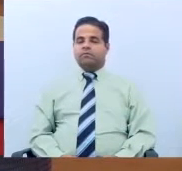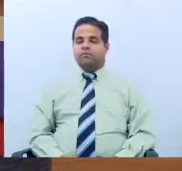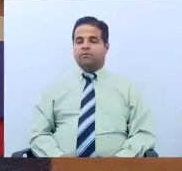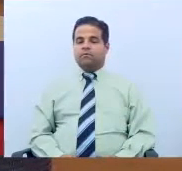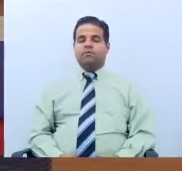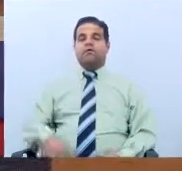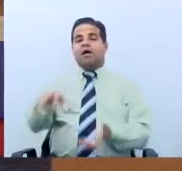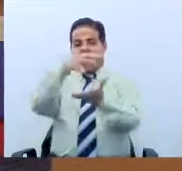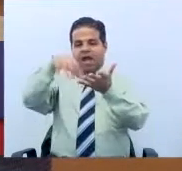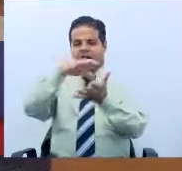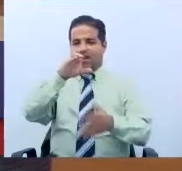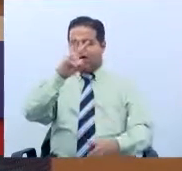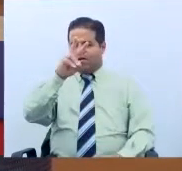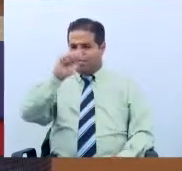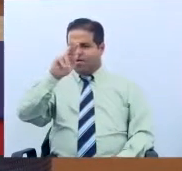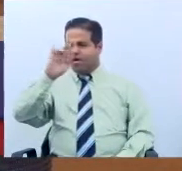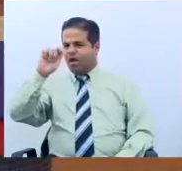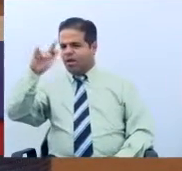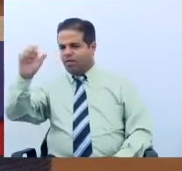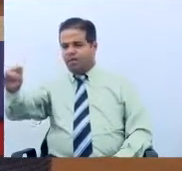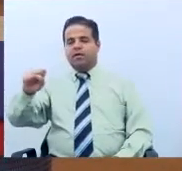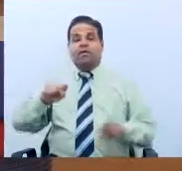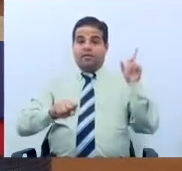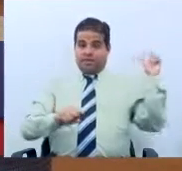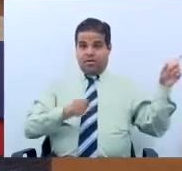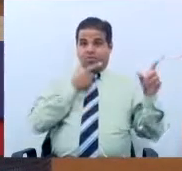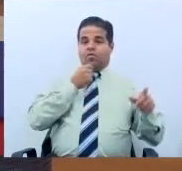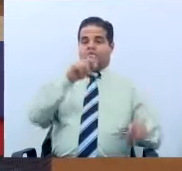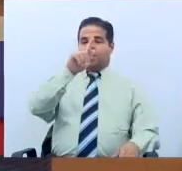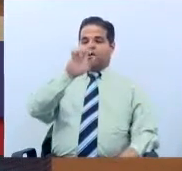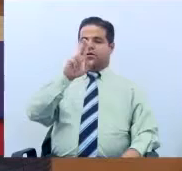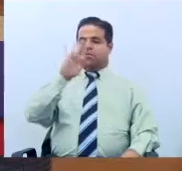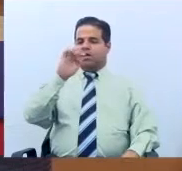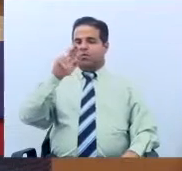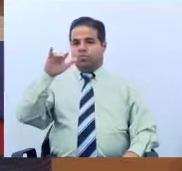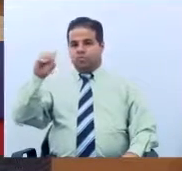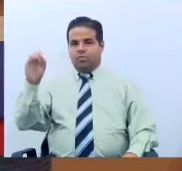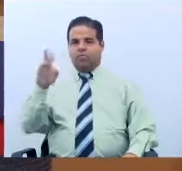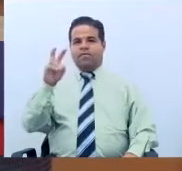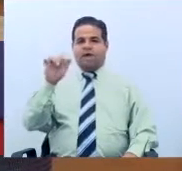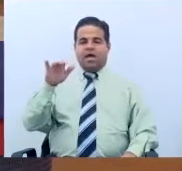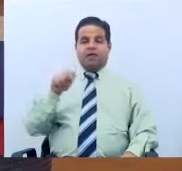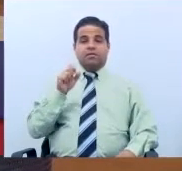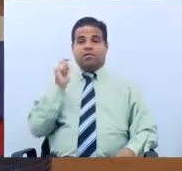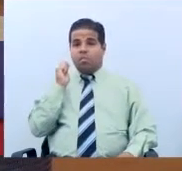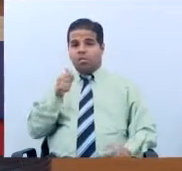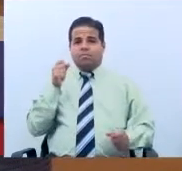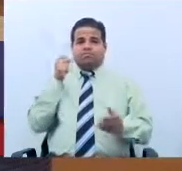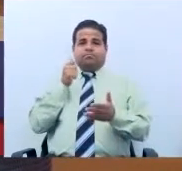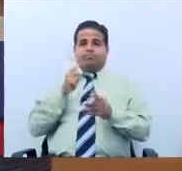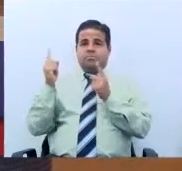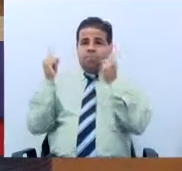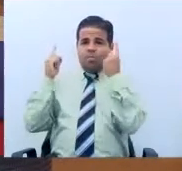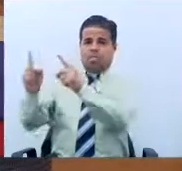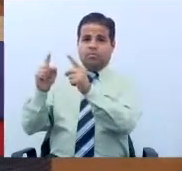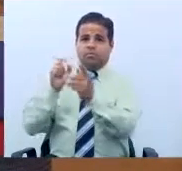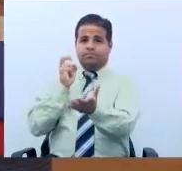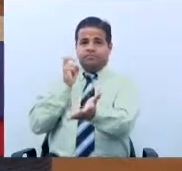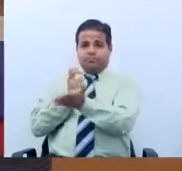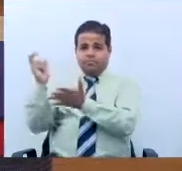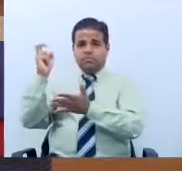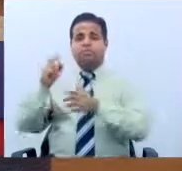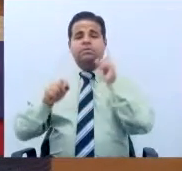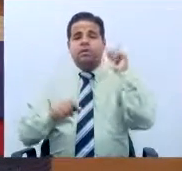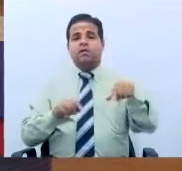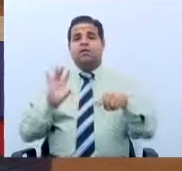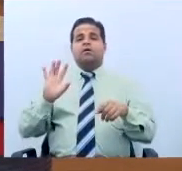da era Vargas, por exemplo, quando Getúlio Vargas, quando ia sofrer o golpe, e